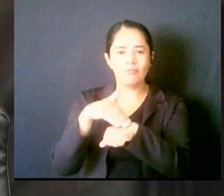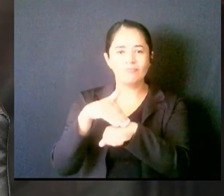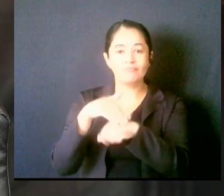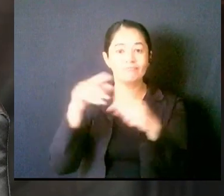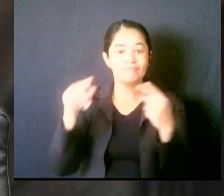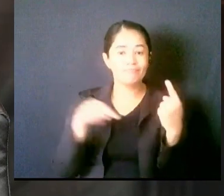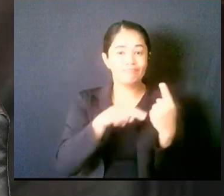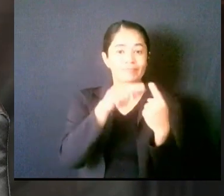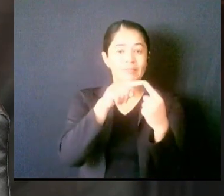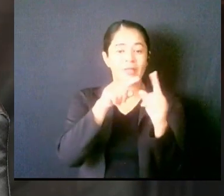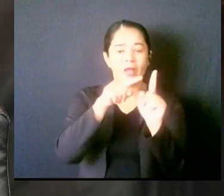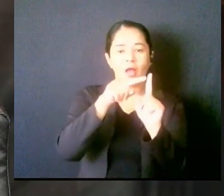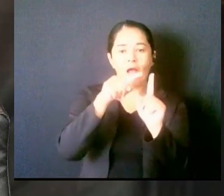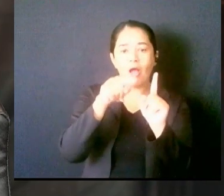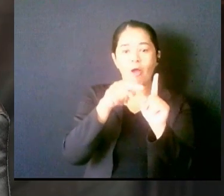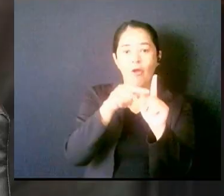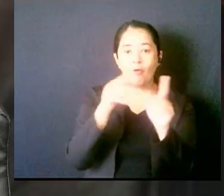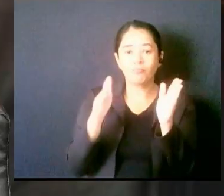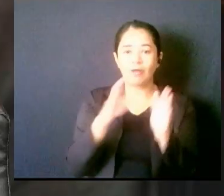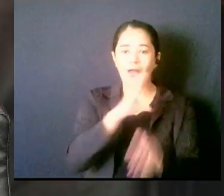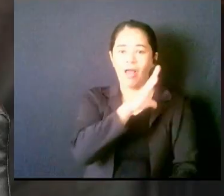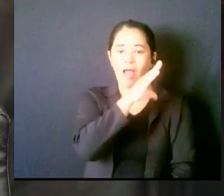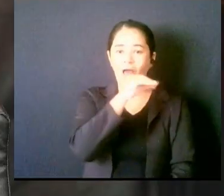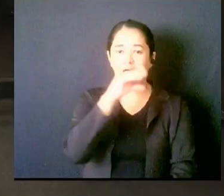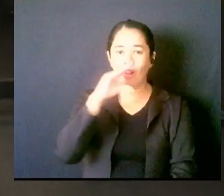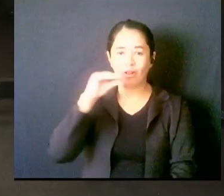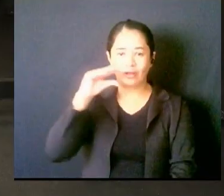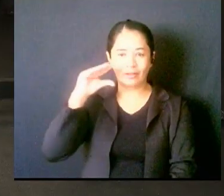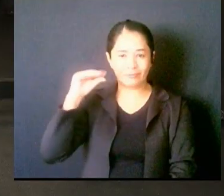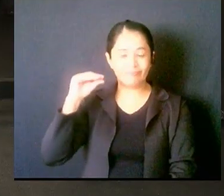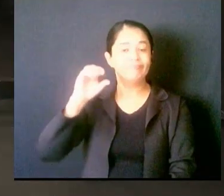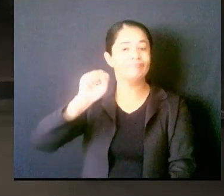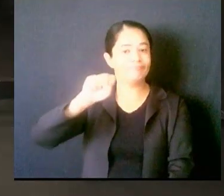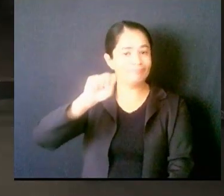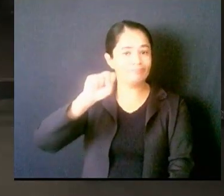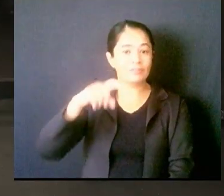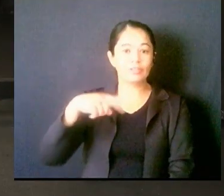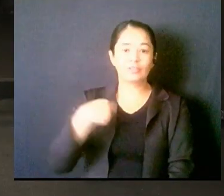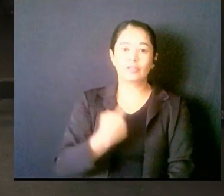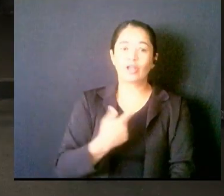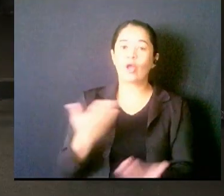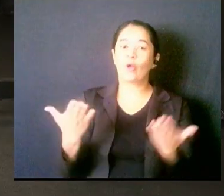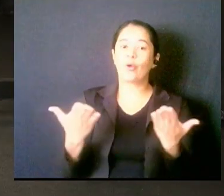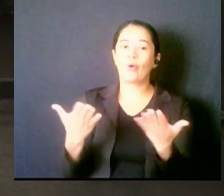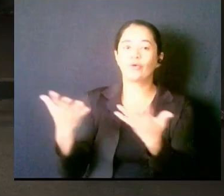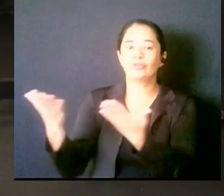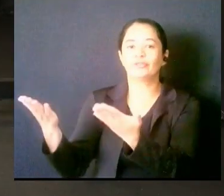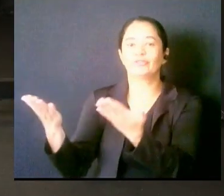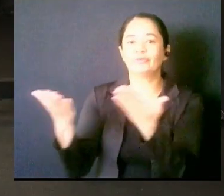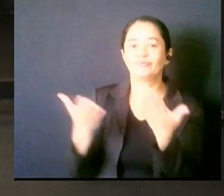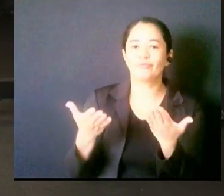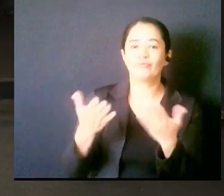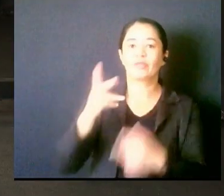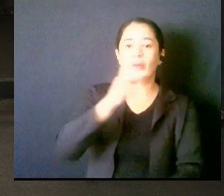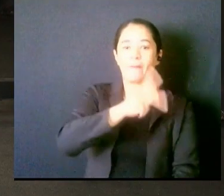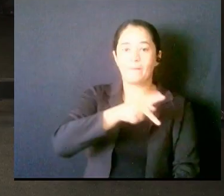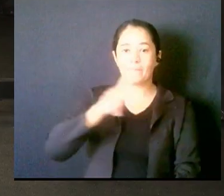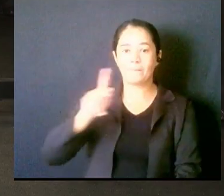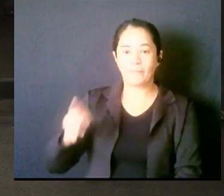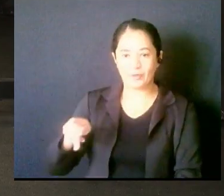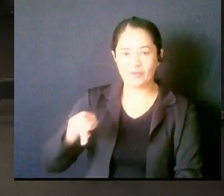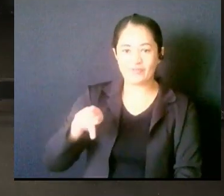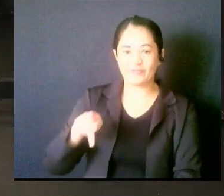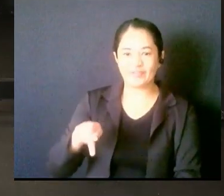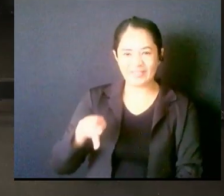na adolescência. Isso mesmo, estamos recebendo aqui no estúdio o professor de obstetrícia e coordenador